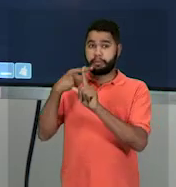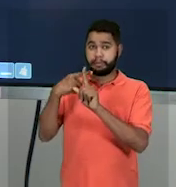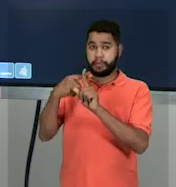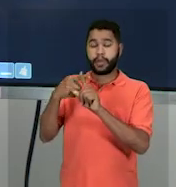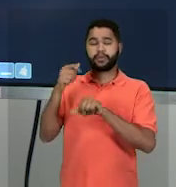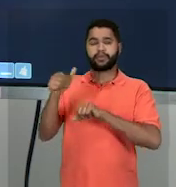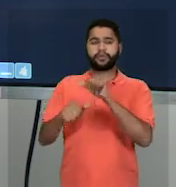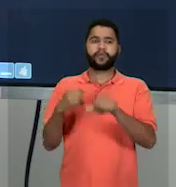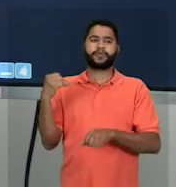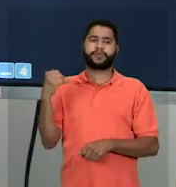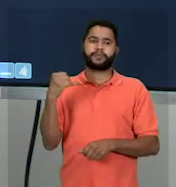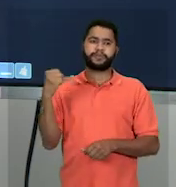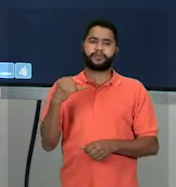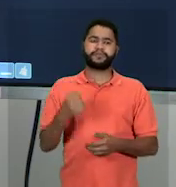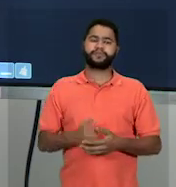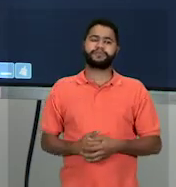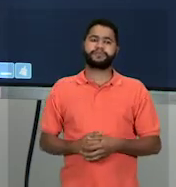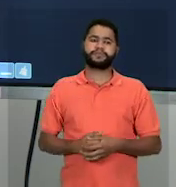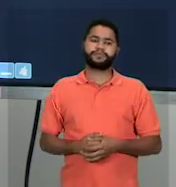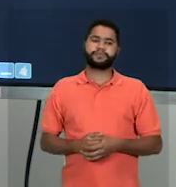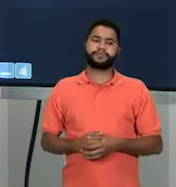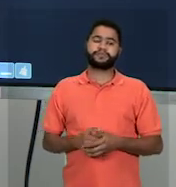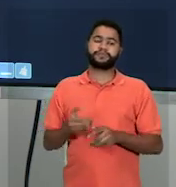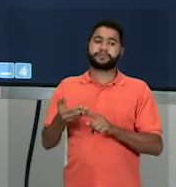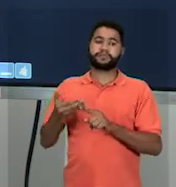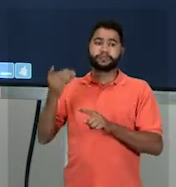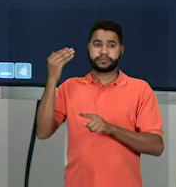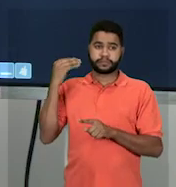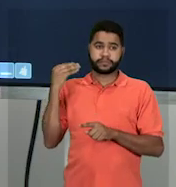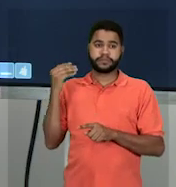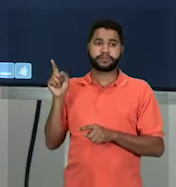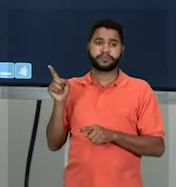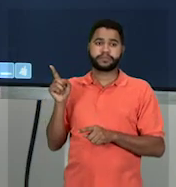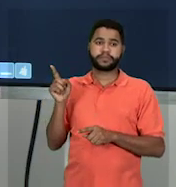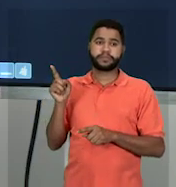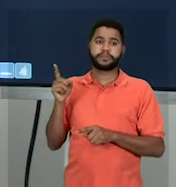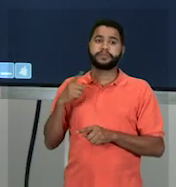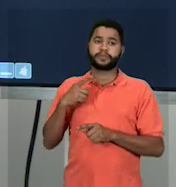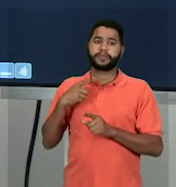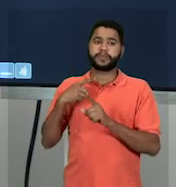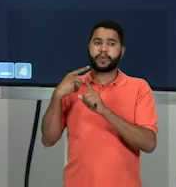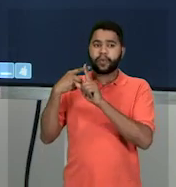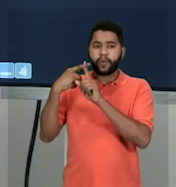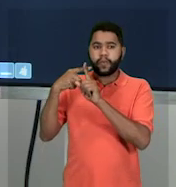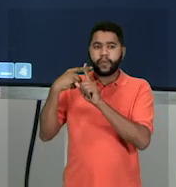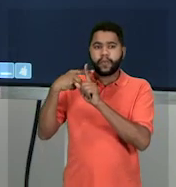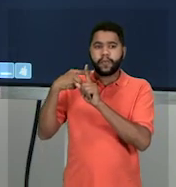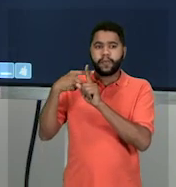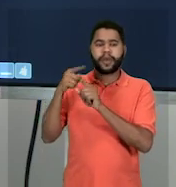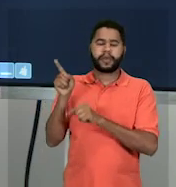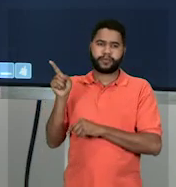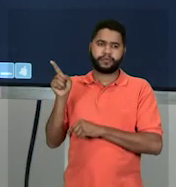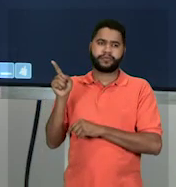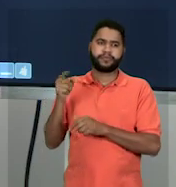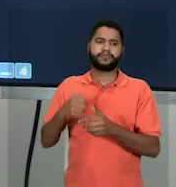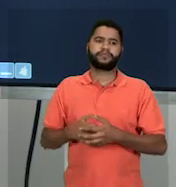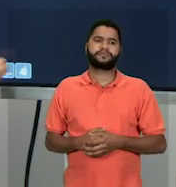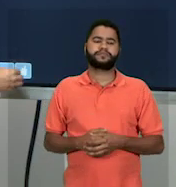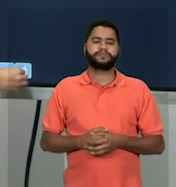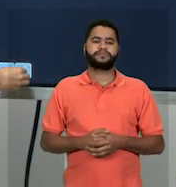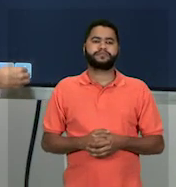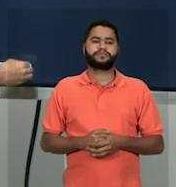com operação inversa que antes de vir né esse 4x vem o que um sinal de mais